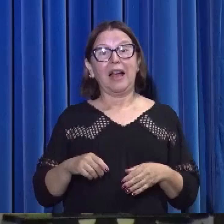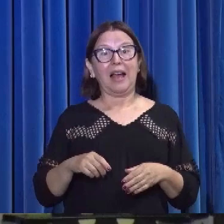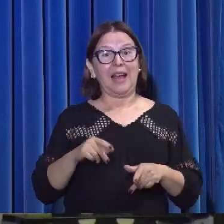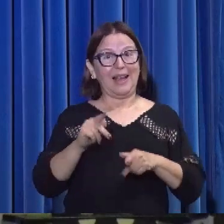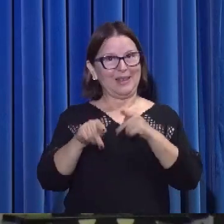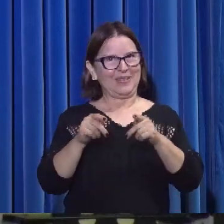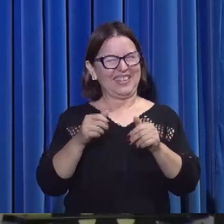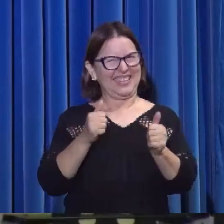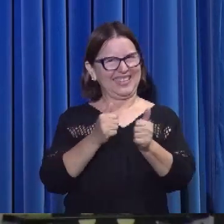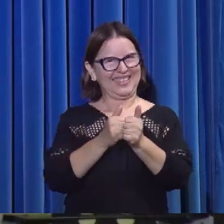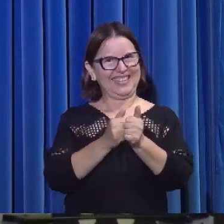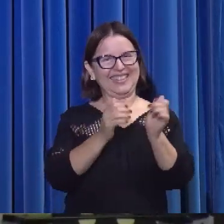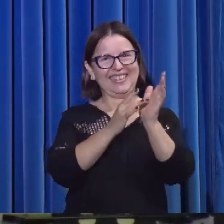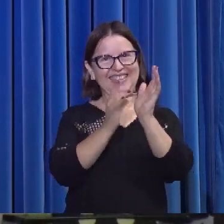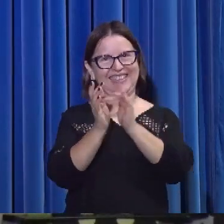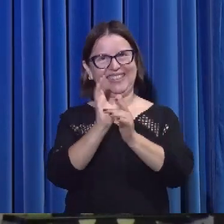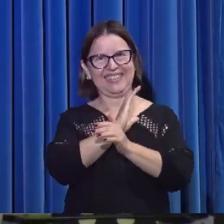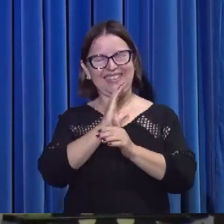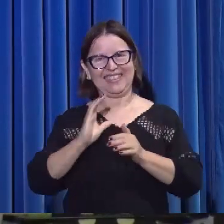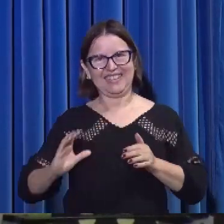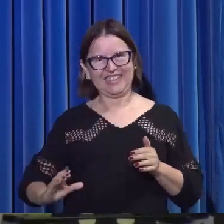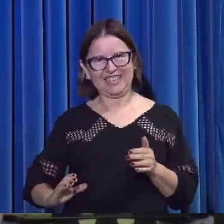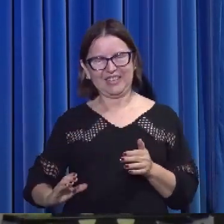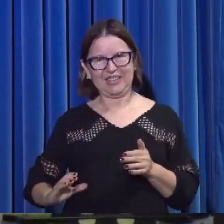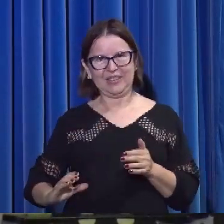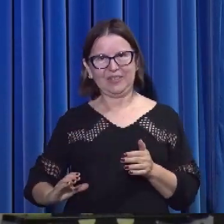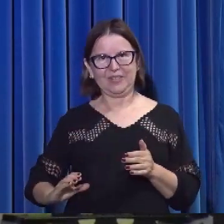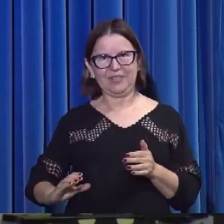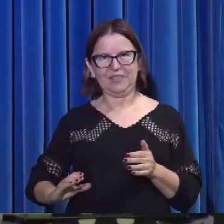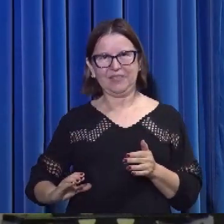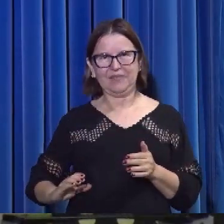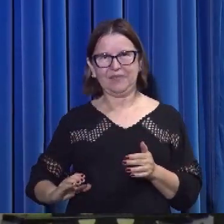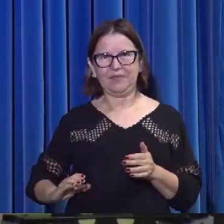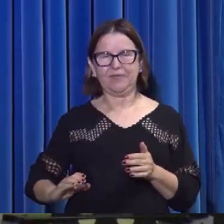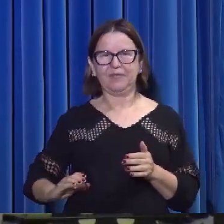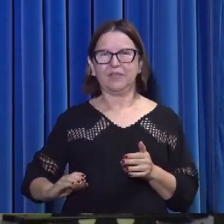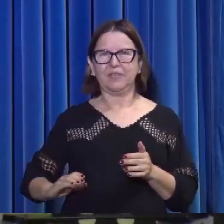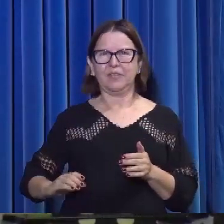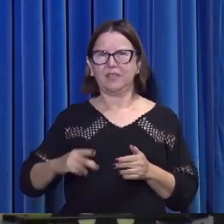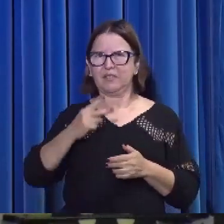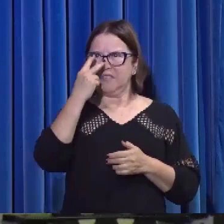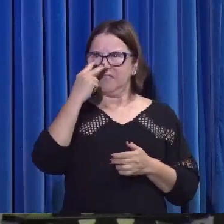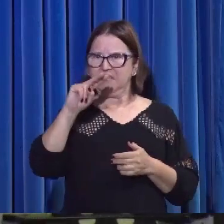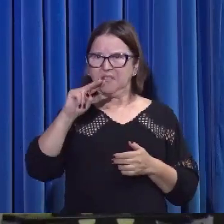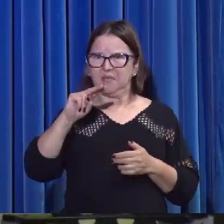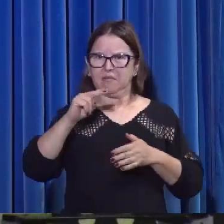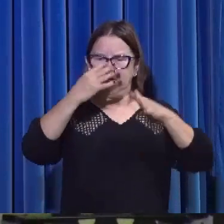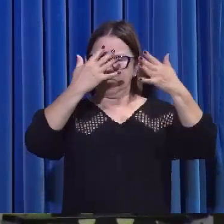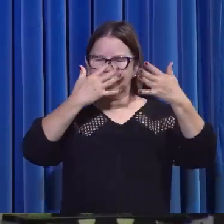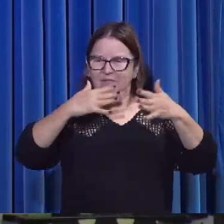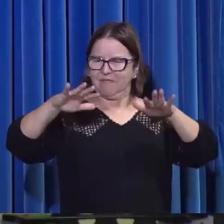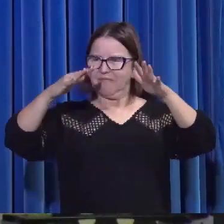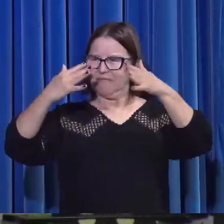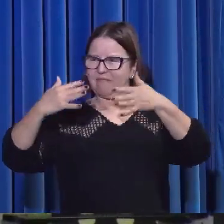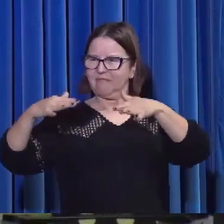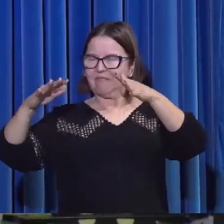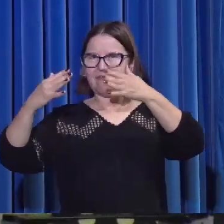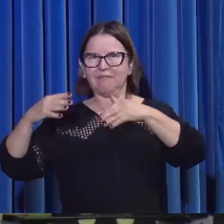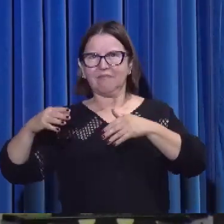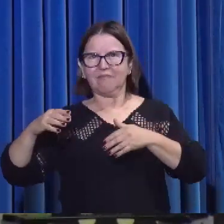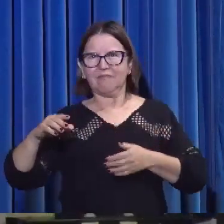Cristo vivem para aquela expansão infindável do mar."